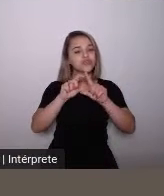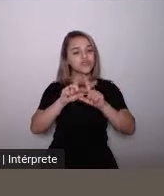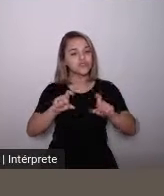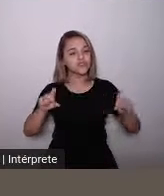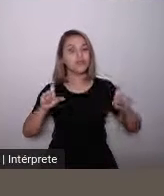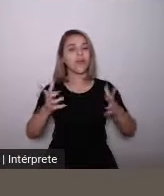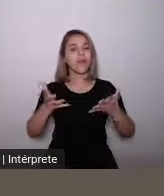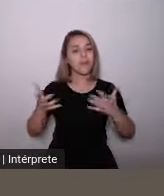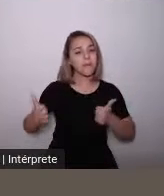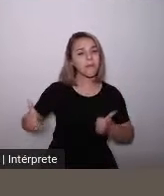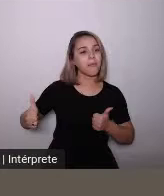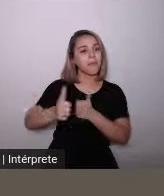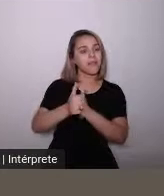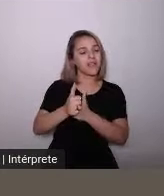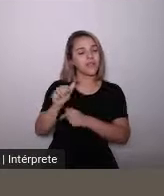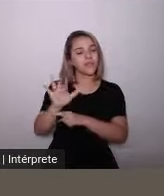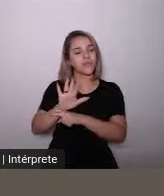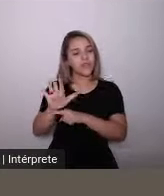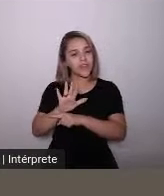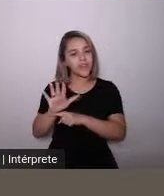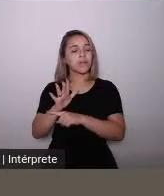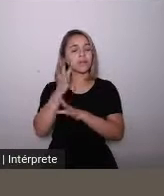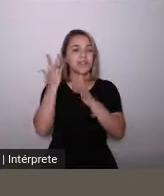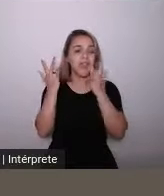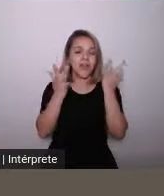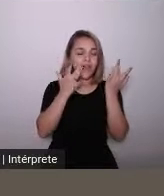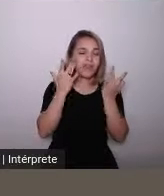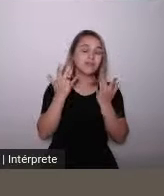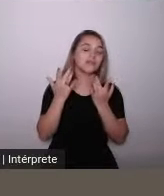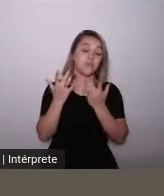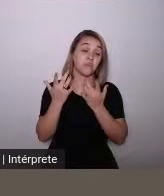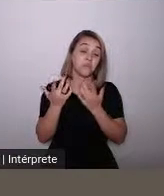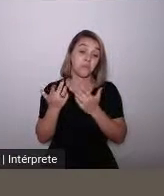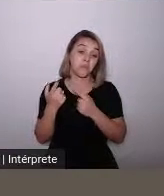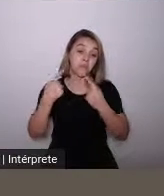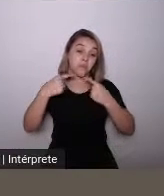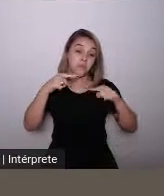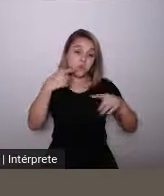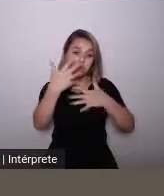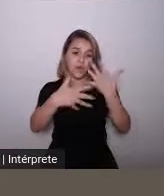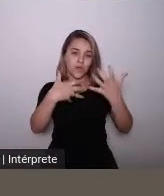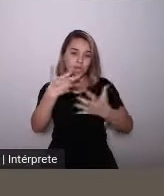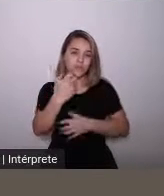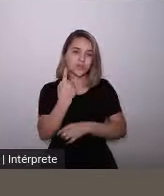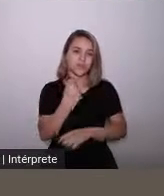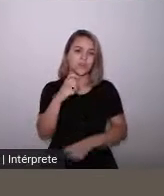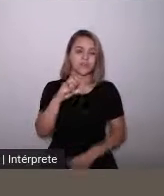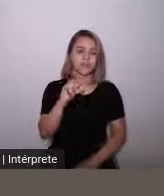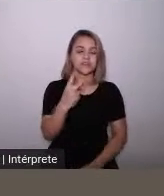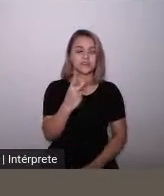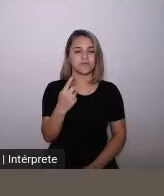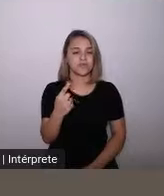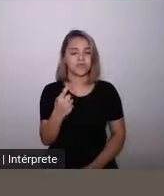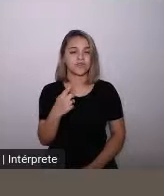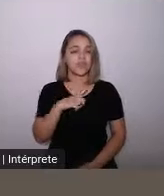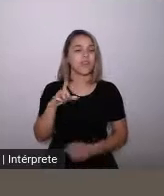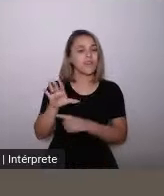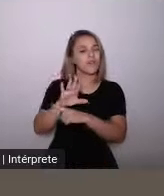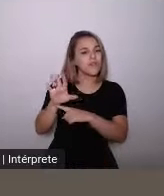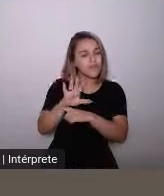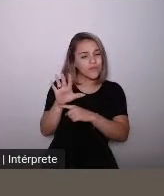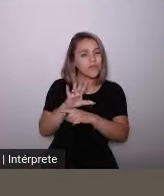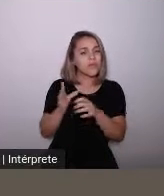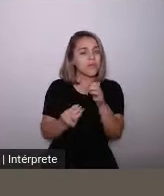música. O filme é Ritmo, 1921, filme que teve um lançamento